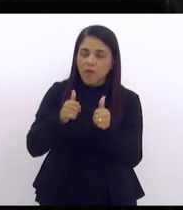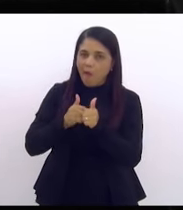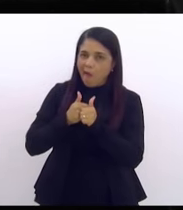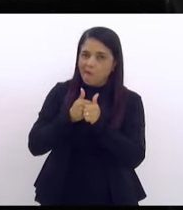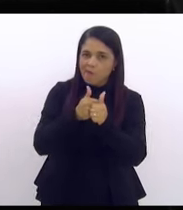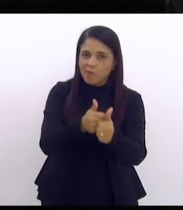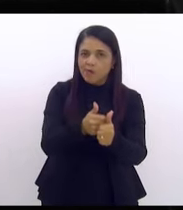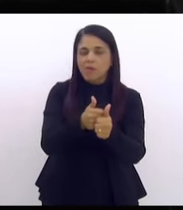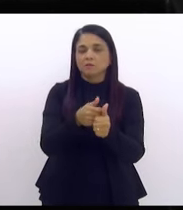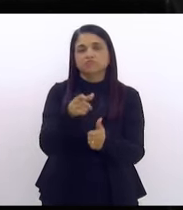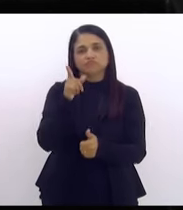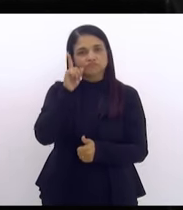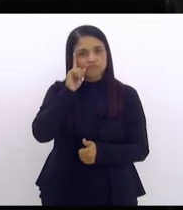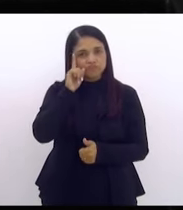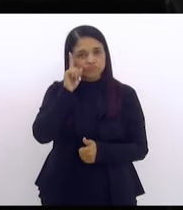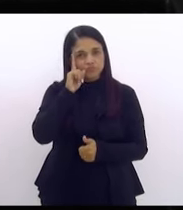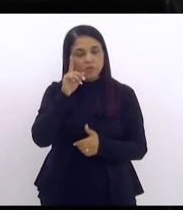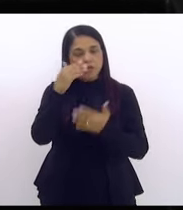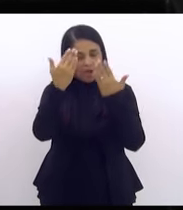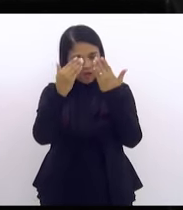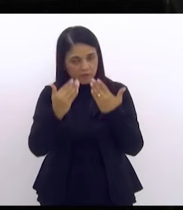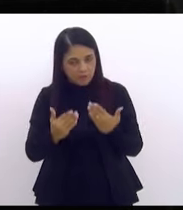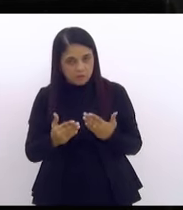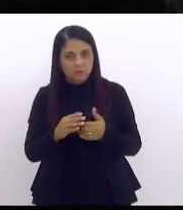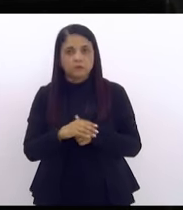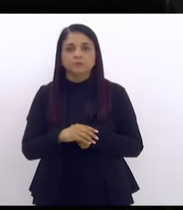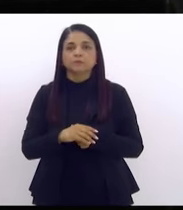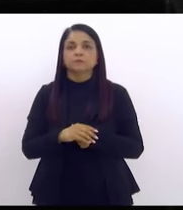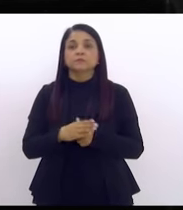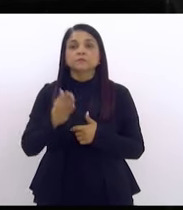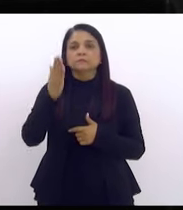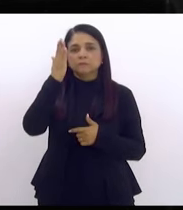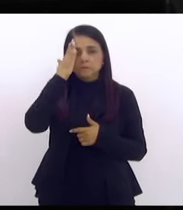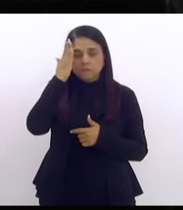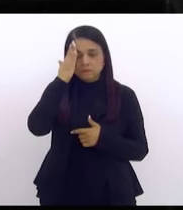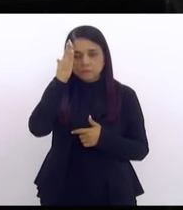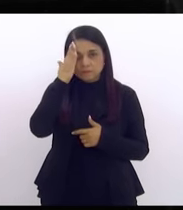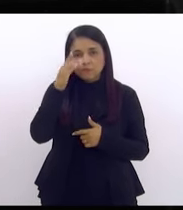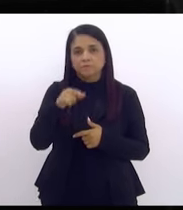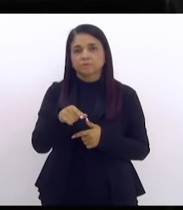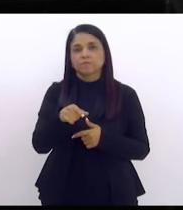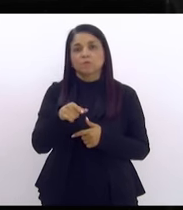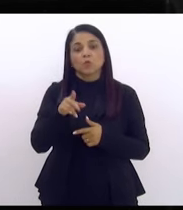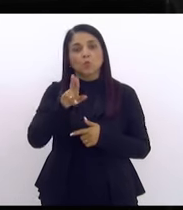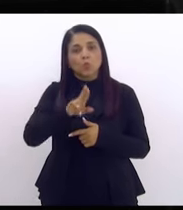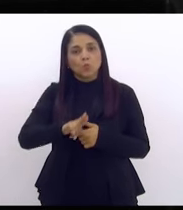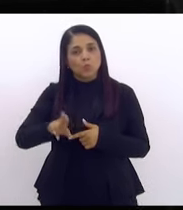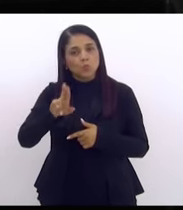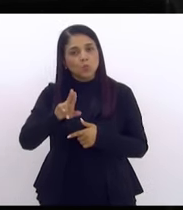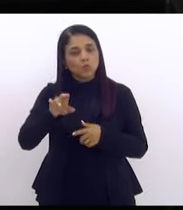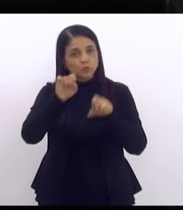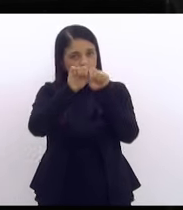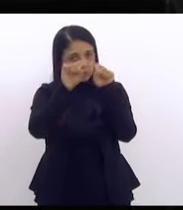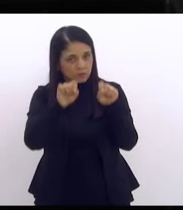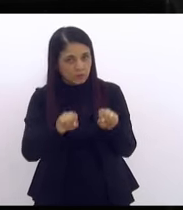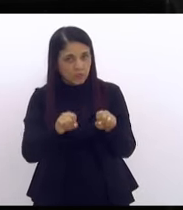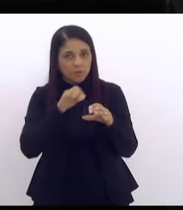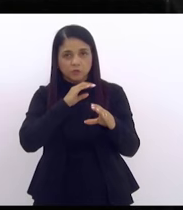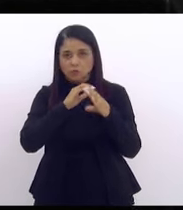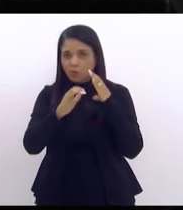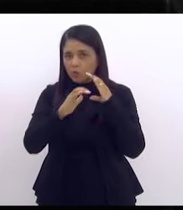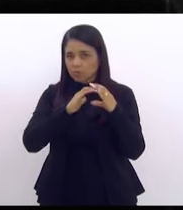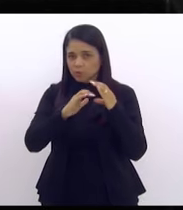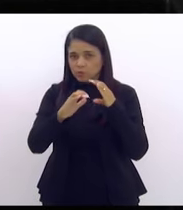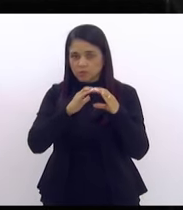acompanhada rotineiramente para avaliação. Como sabido, o efetivo uso do novo serviço de comunicação